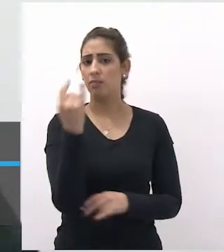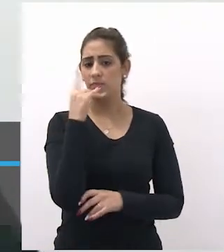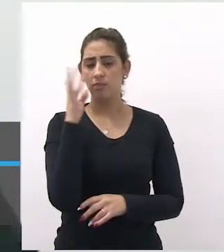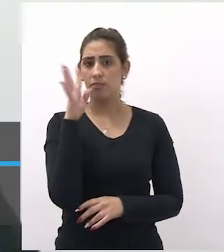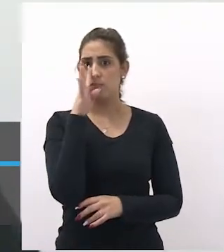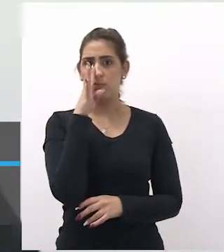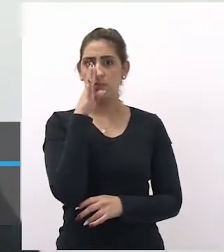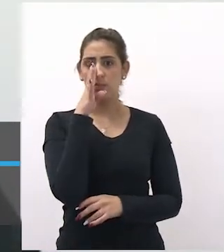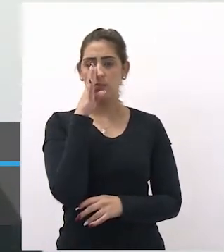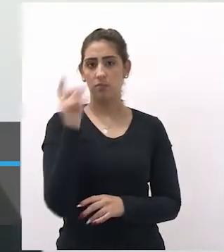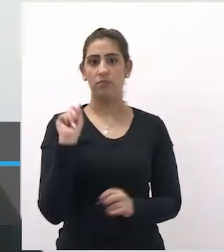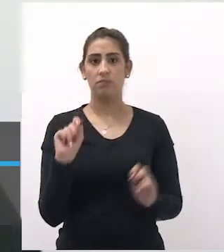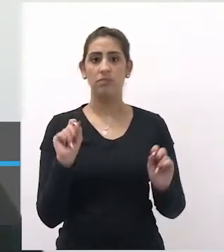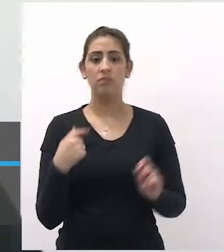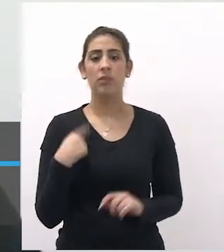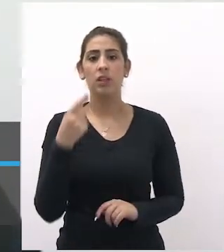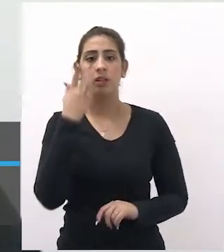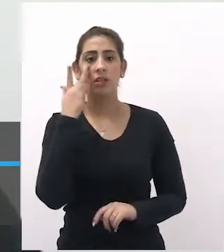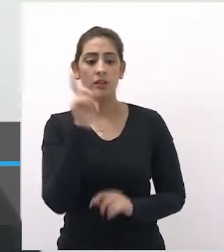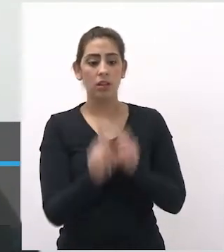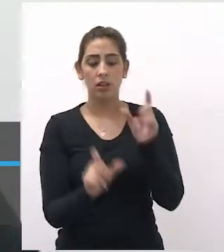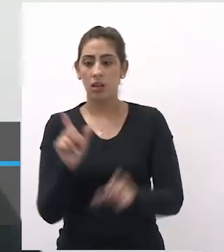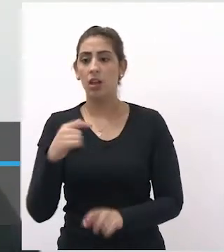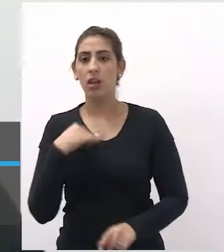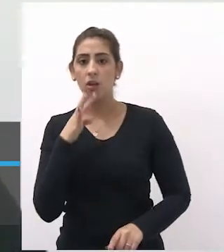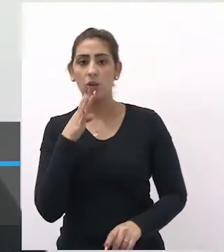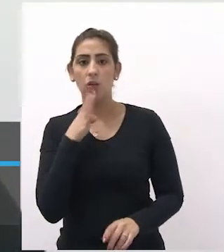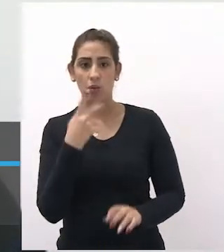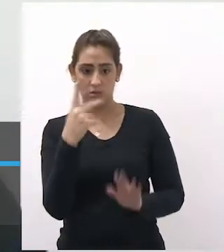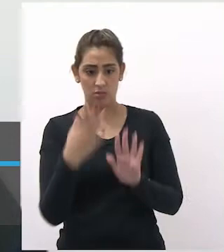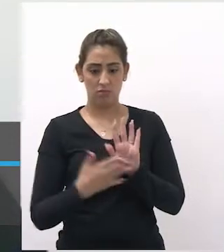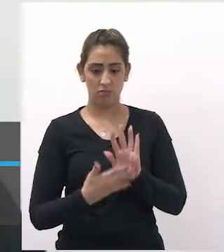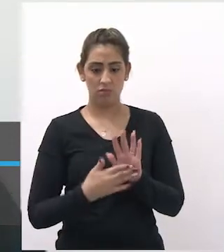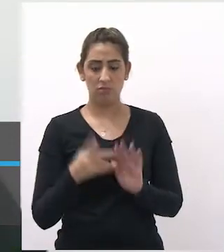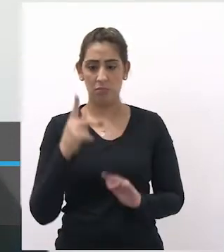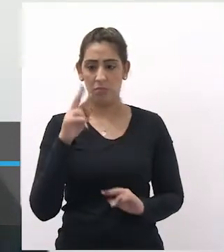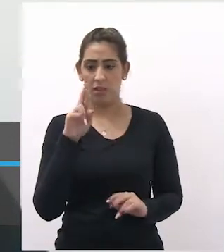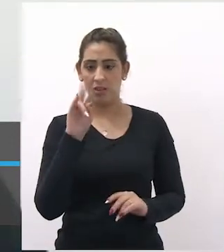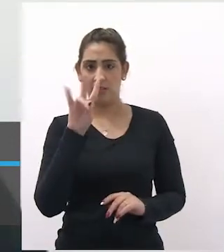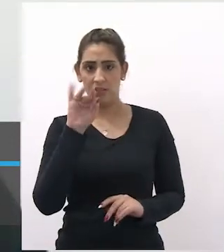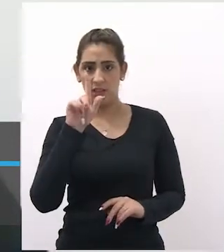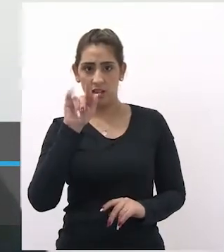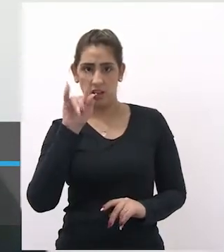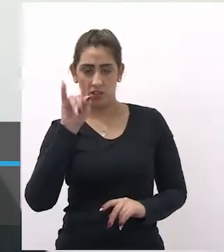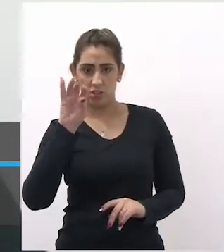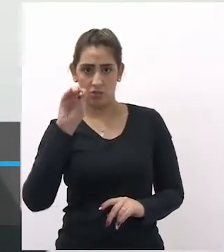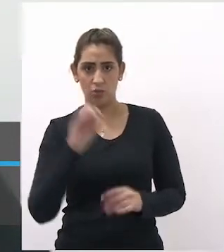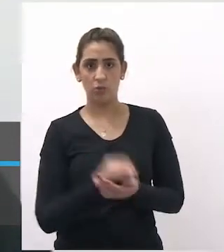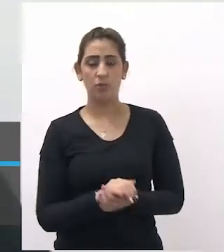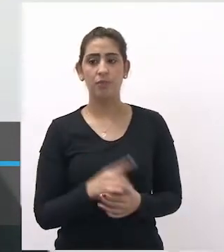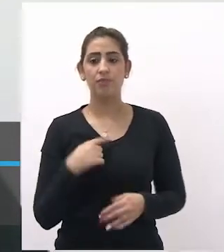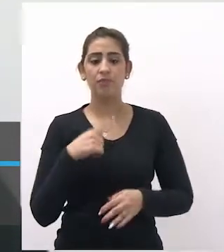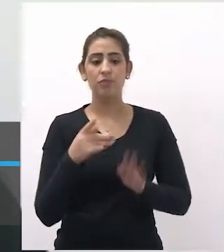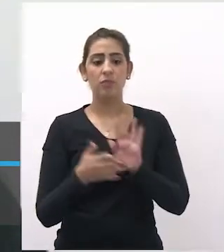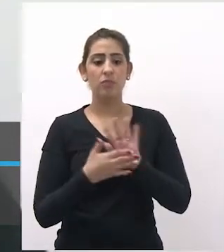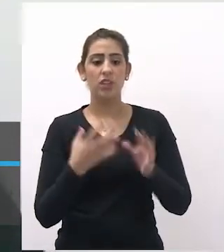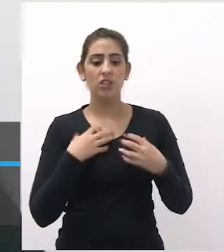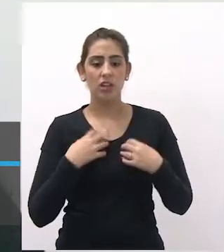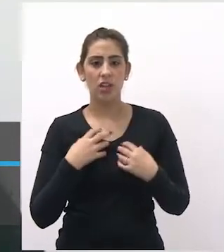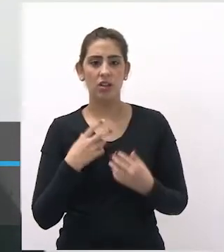o fato de você reconhecer seus privilégios, parar de naturalizar situações de